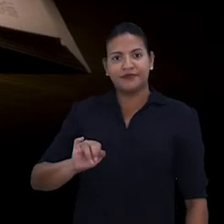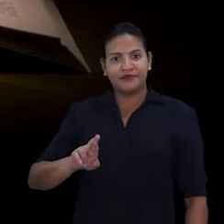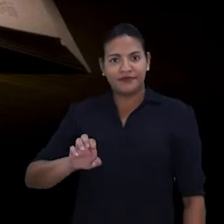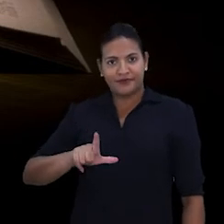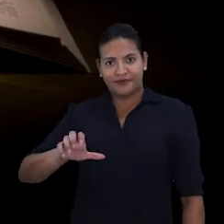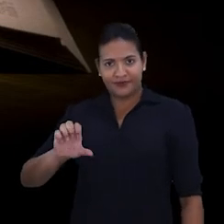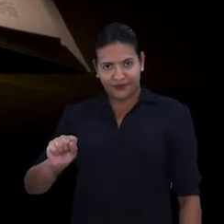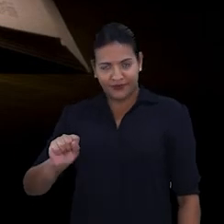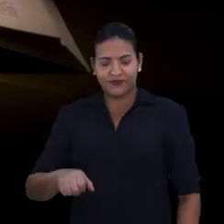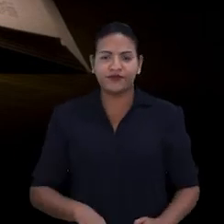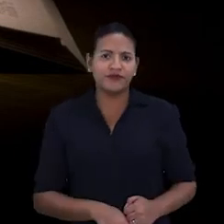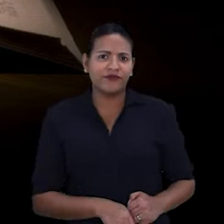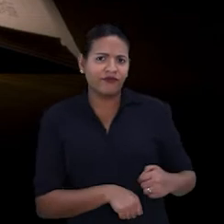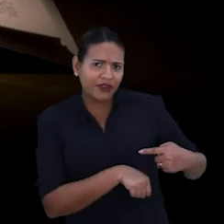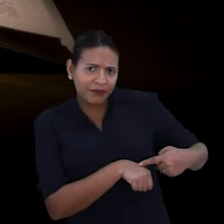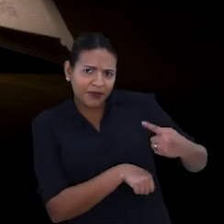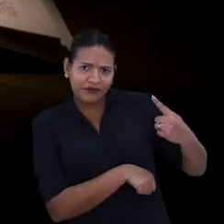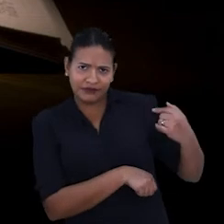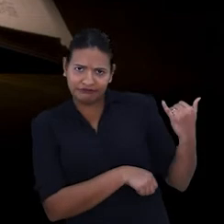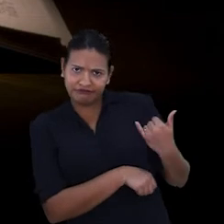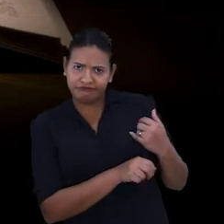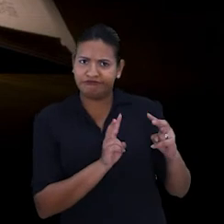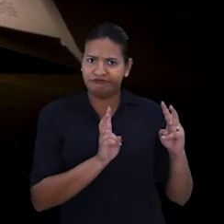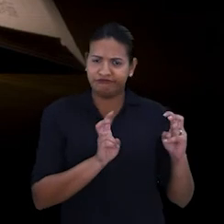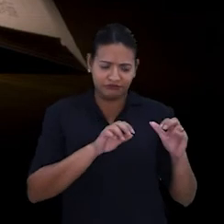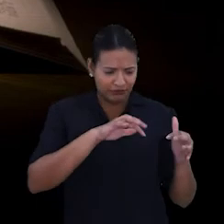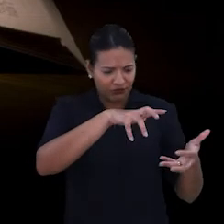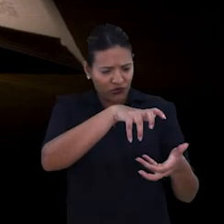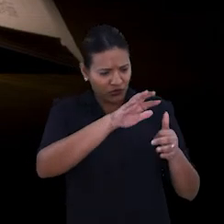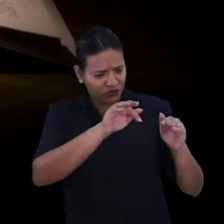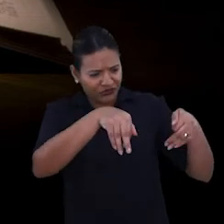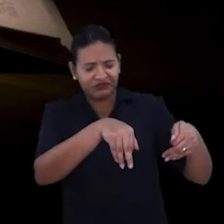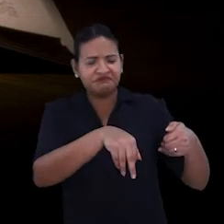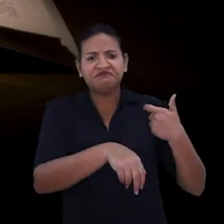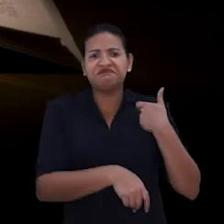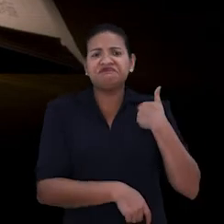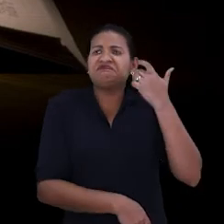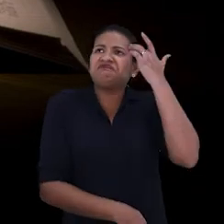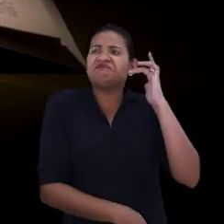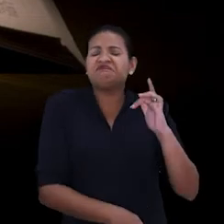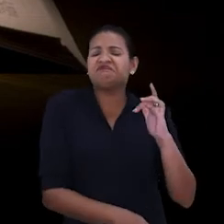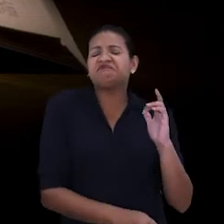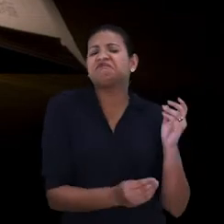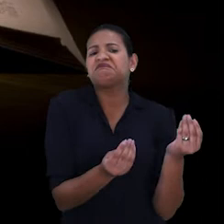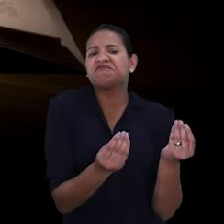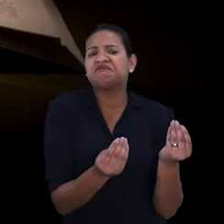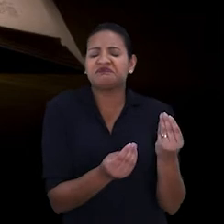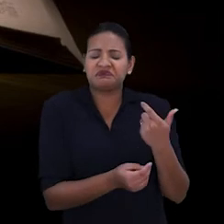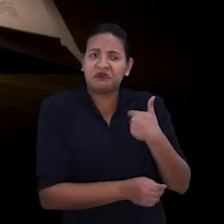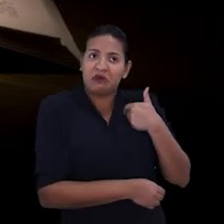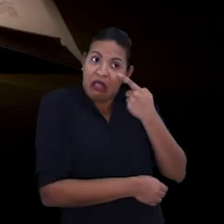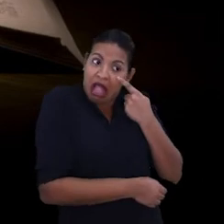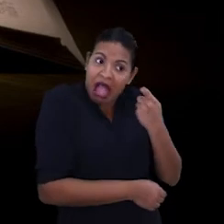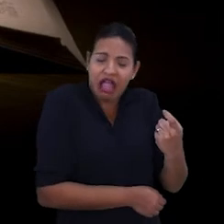A primeira vez que ouvi falar no fim do mundo, o mundo para mim não tinha nenhum sentido, ainda, de modo que não me